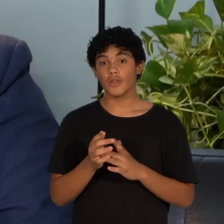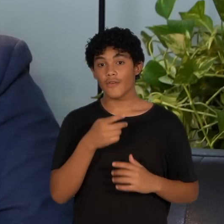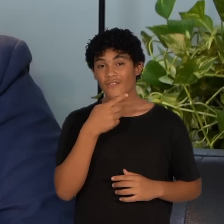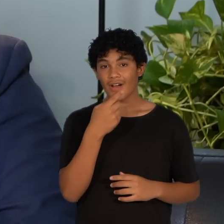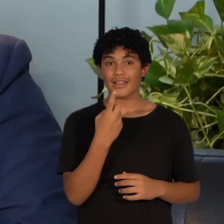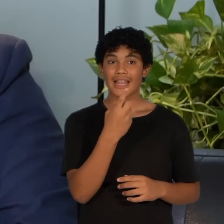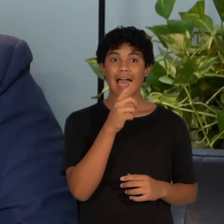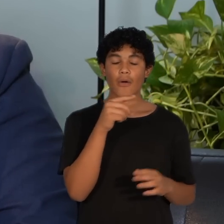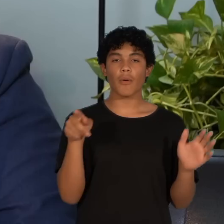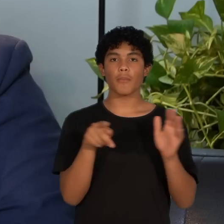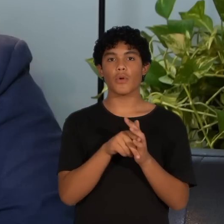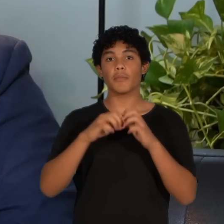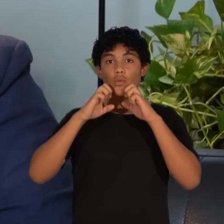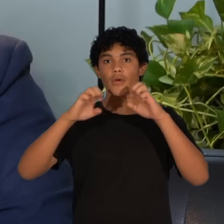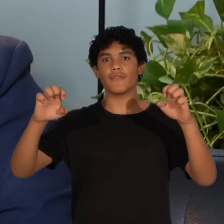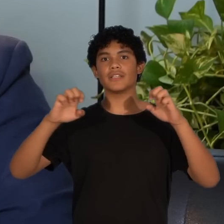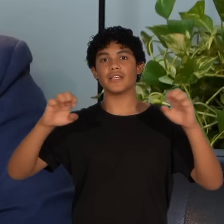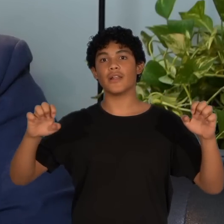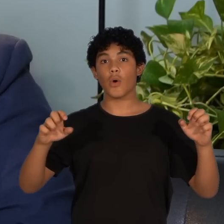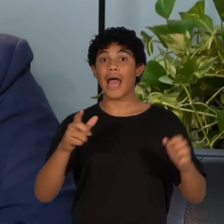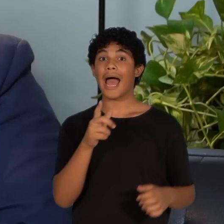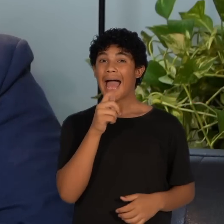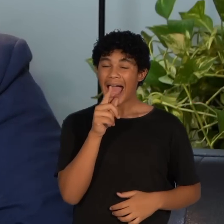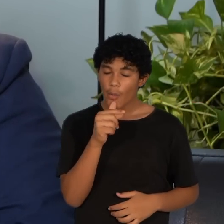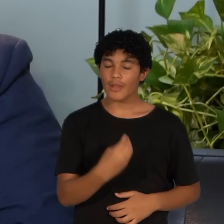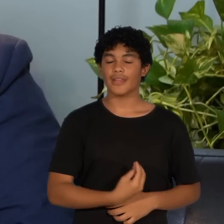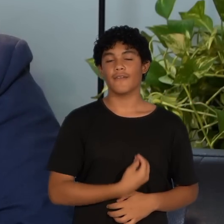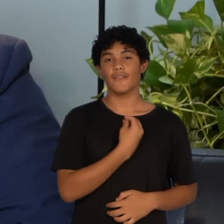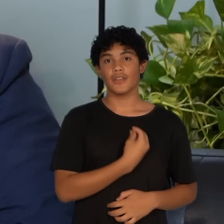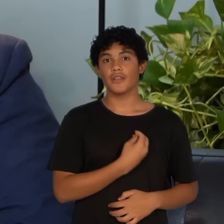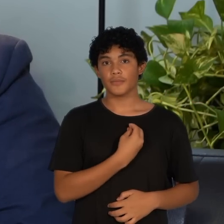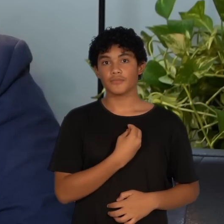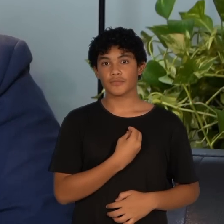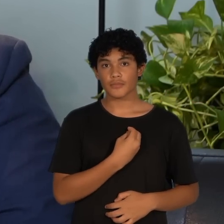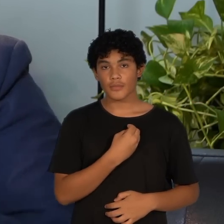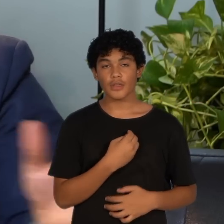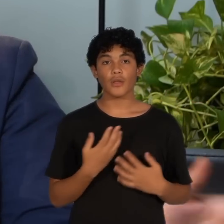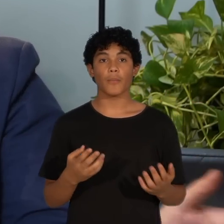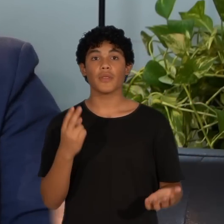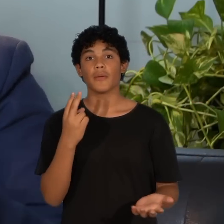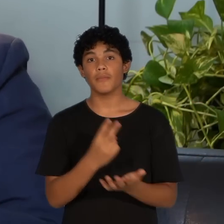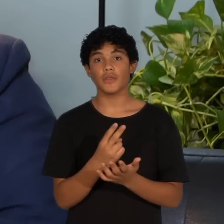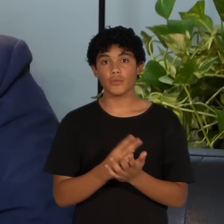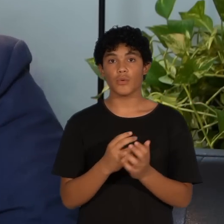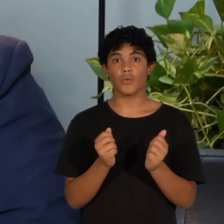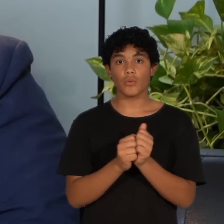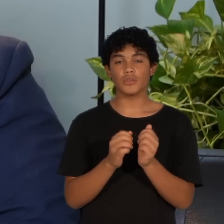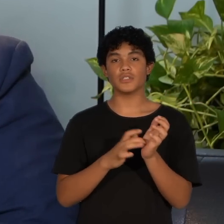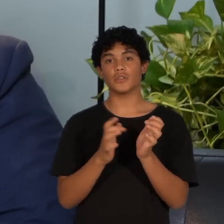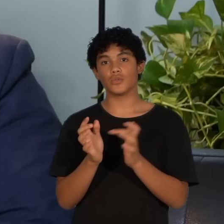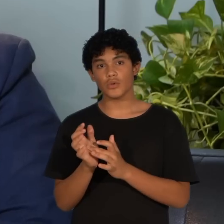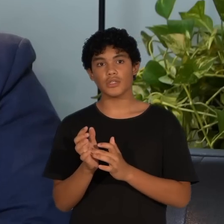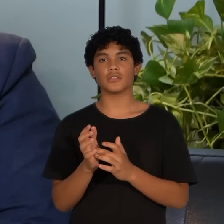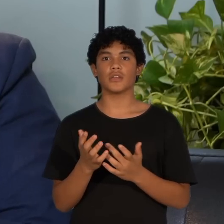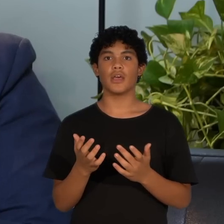estava falando da água do Evangelho, da vida, né? E aqui tem uma outra coisa sensacional. Embora a Vanessa tenha falado que Jesus foi